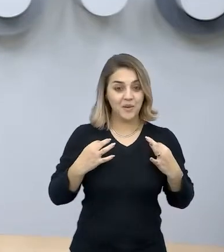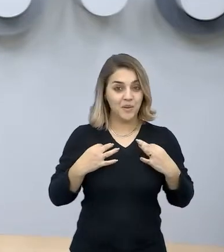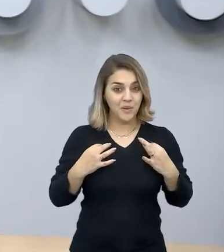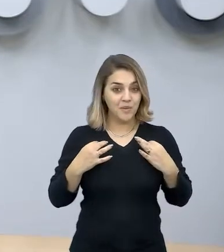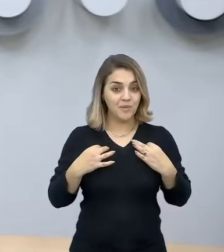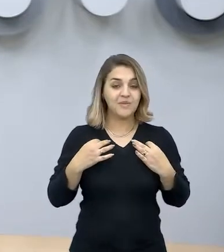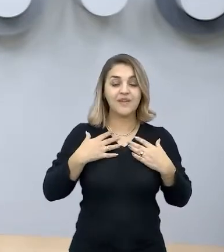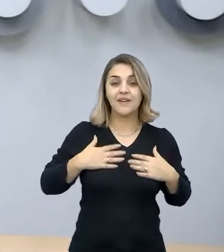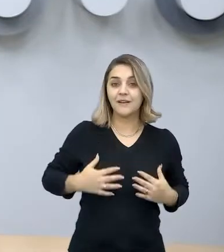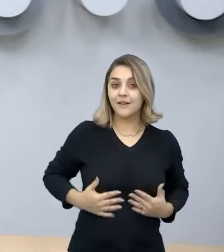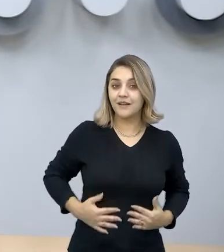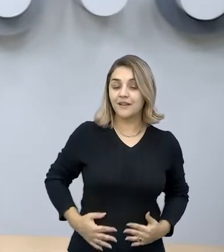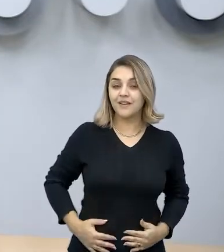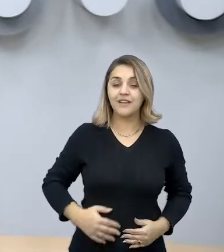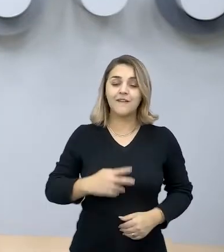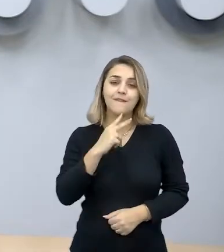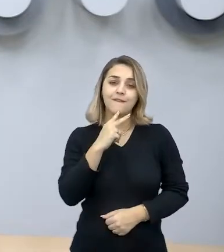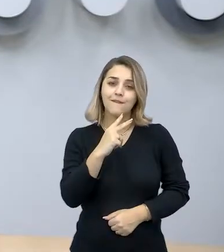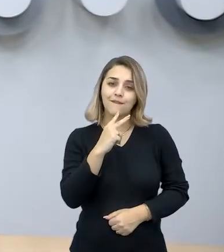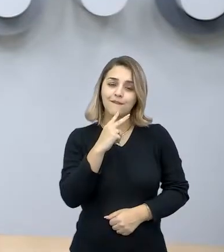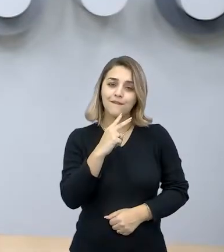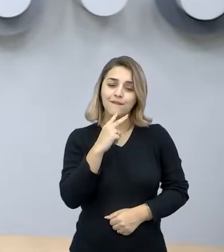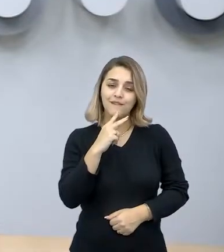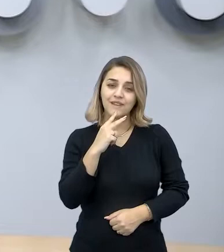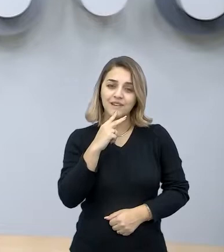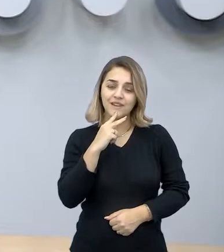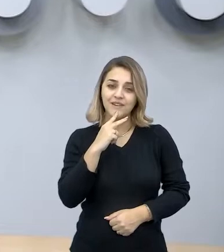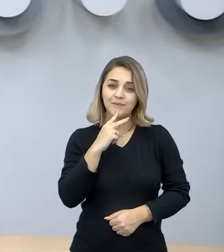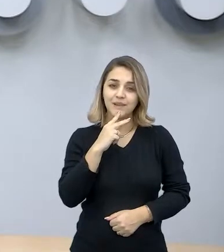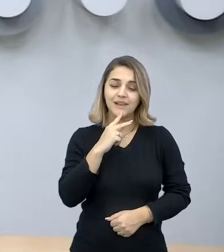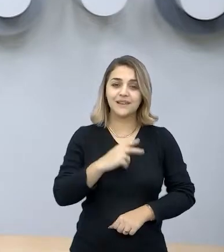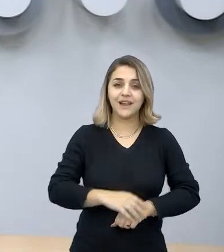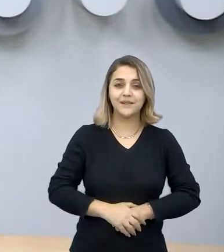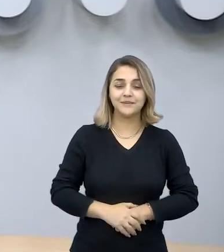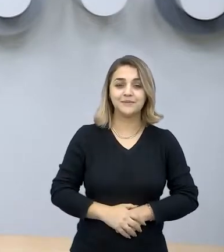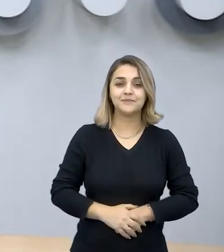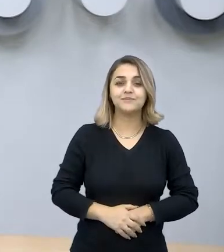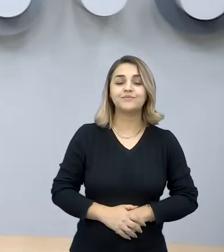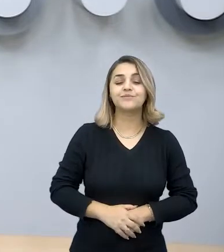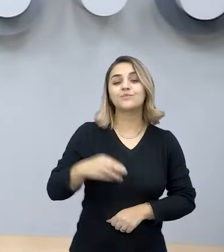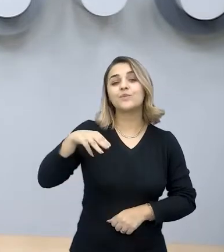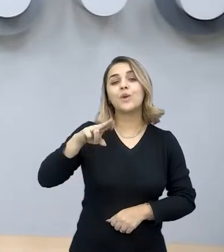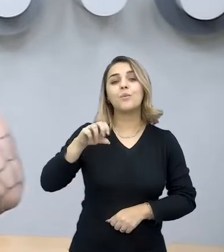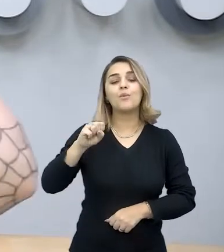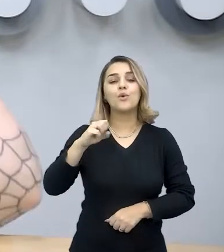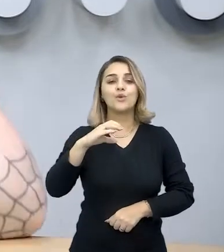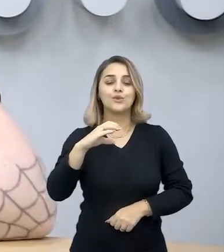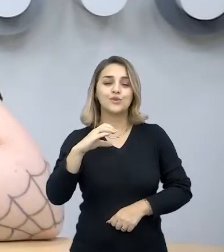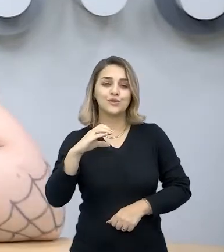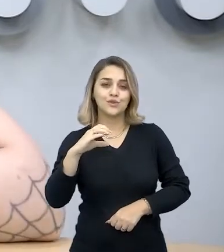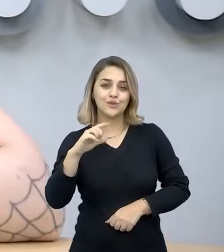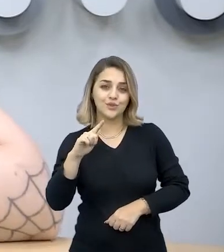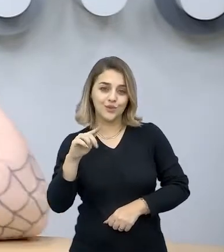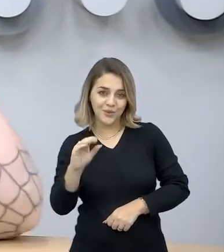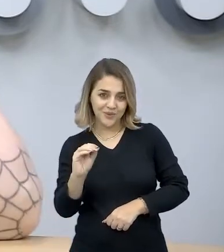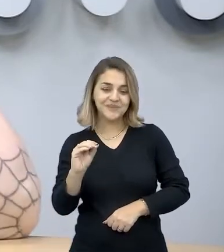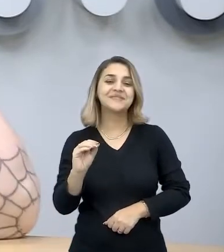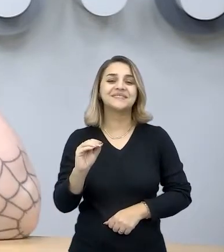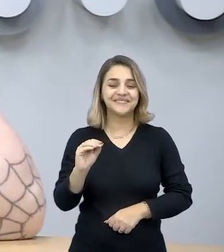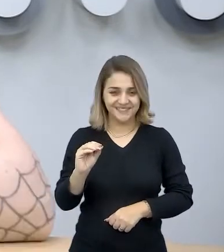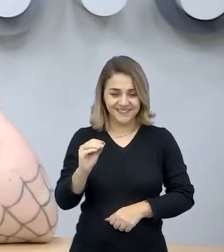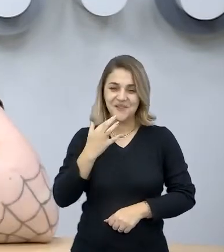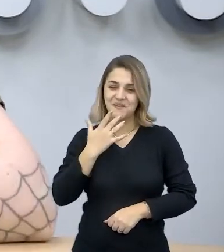tom verde. Como chama esse verde mesmo? Verde. Ah, verde musgo. Verde